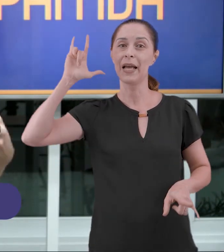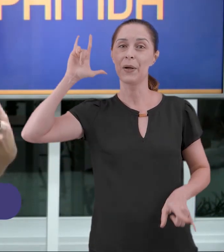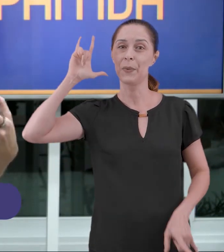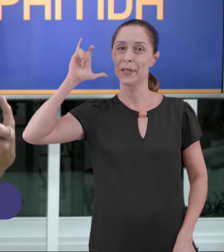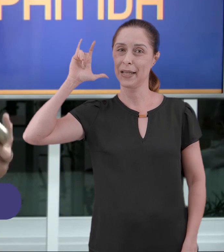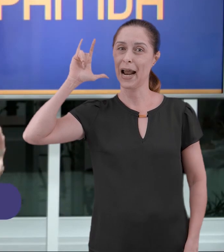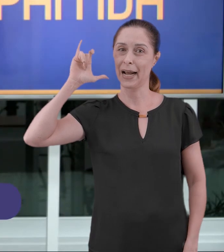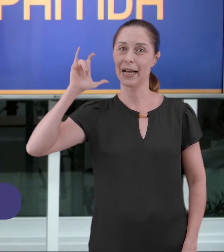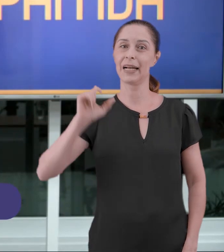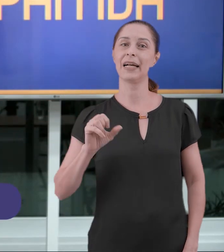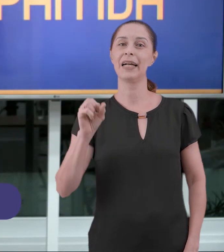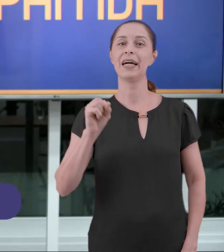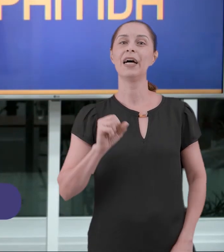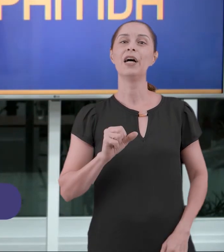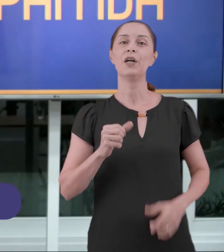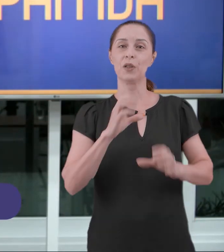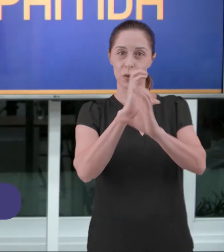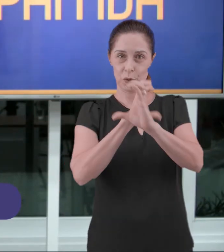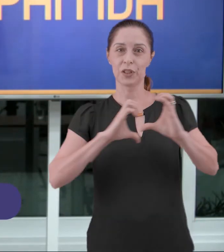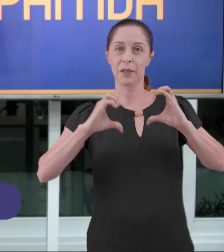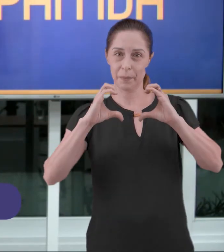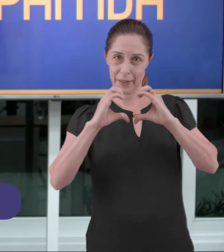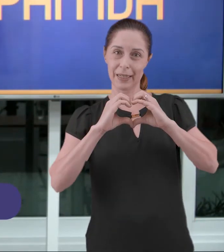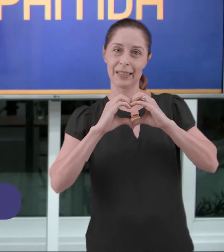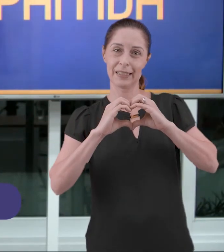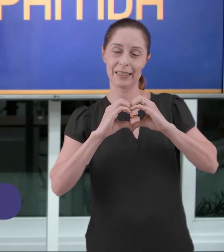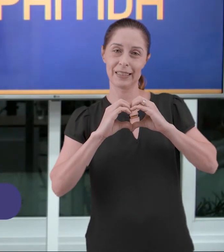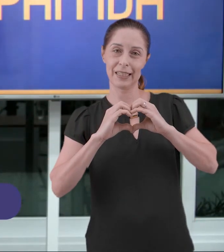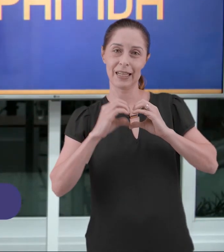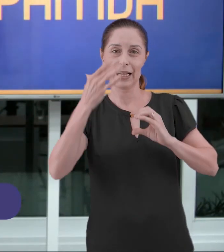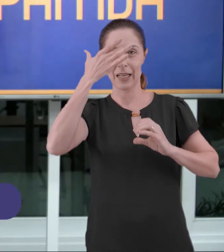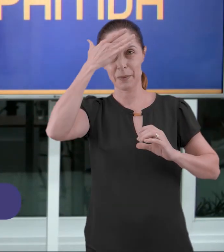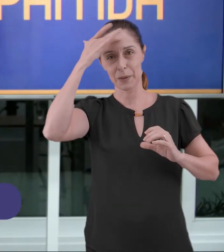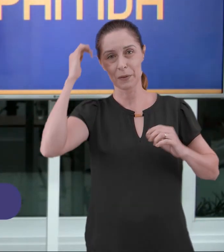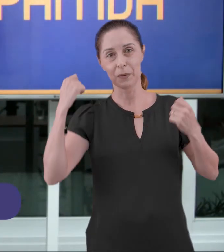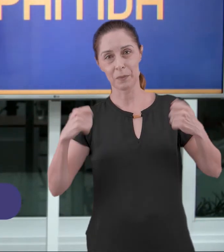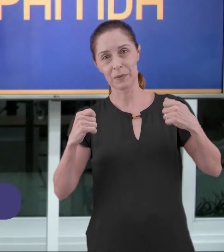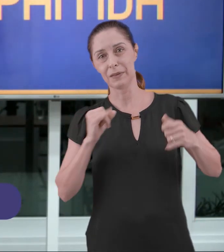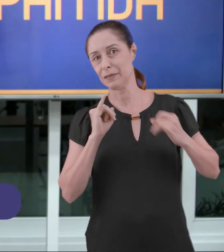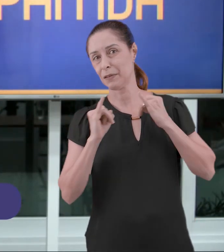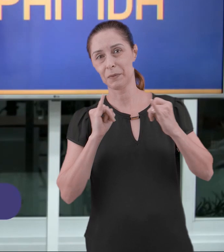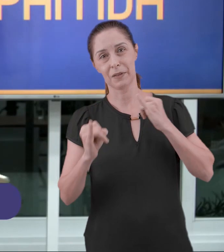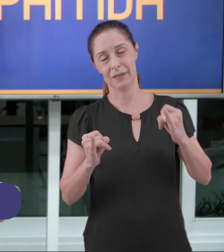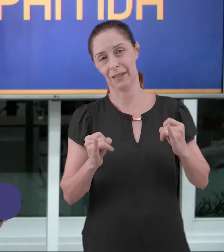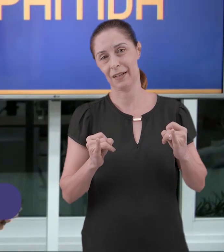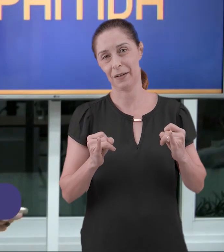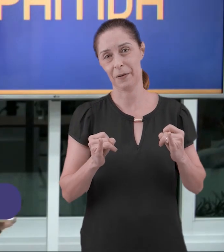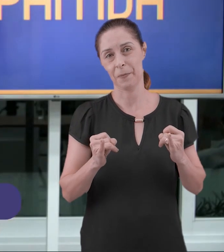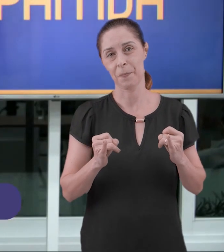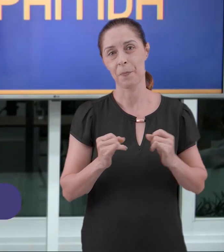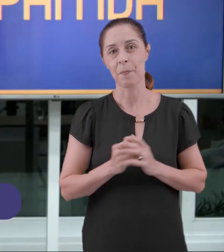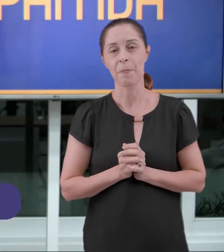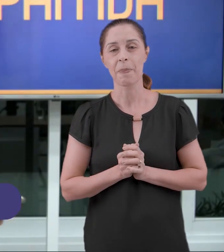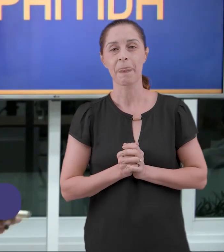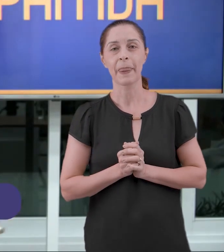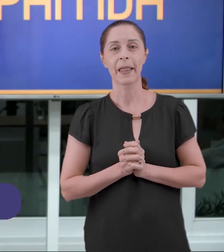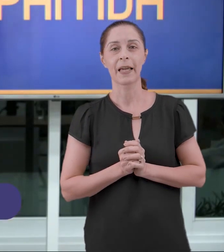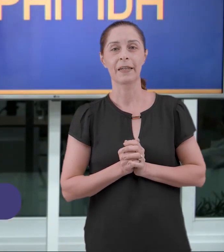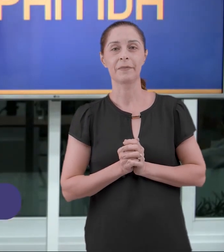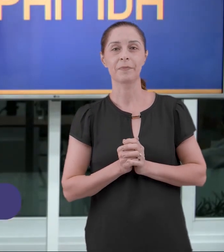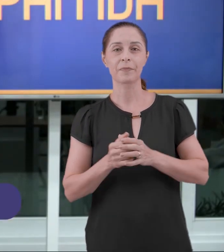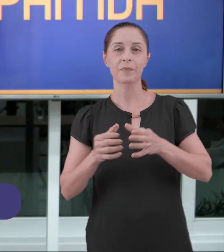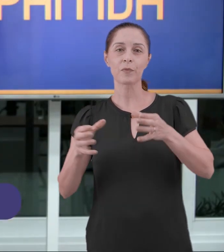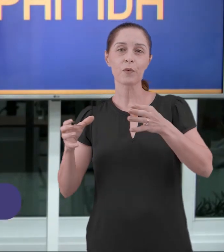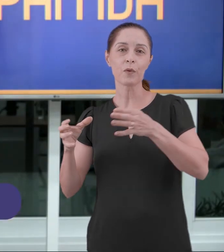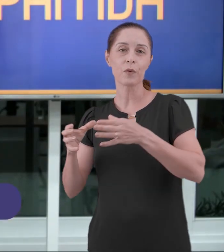alguém está esperando para receber informações sobre como lidar com famílias e não sabe nem que existe esse trabalho. Eu já fui usado outro dia, alguém perguntou num